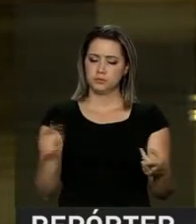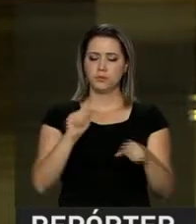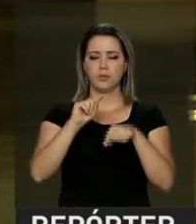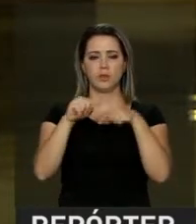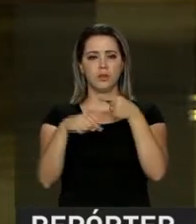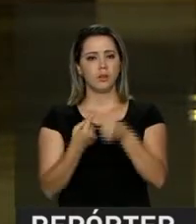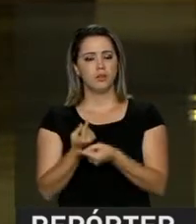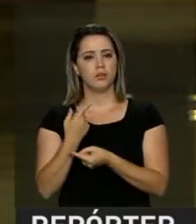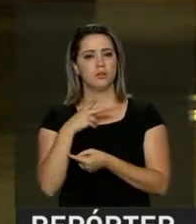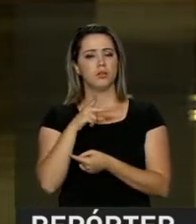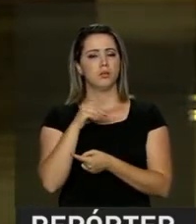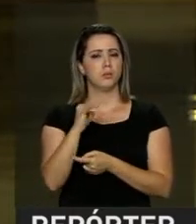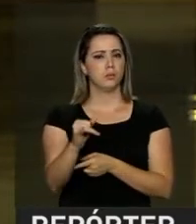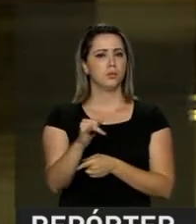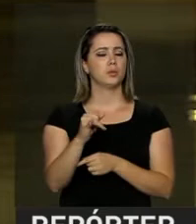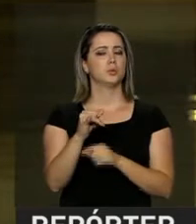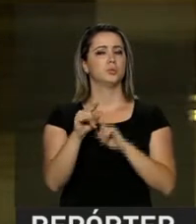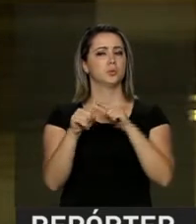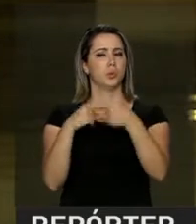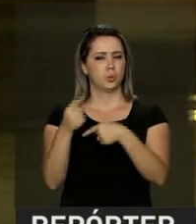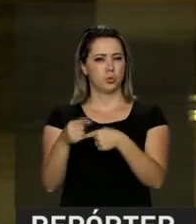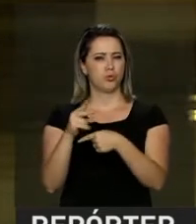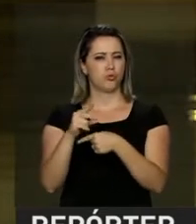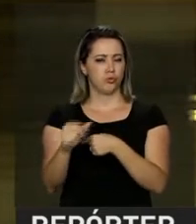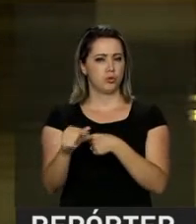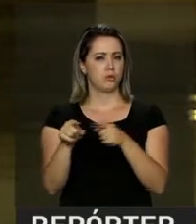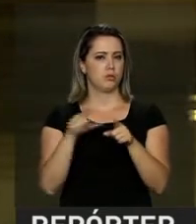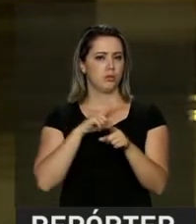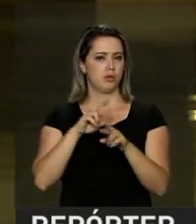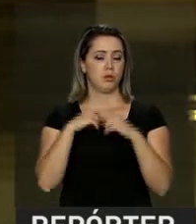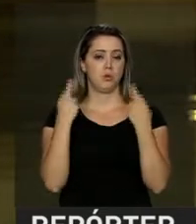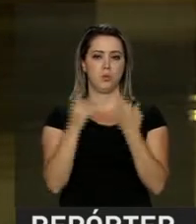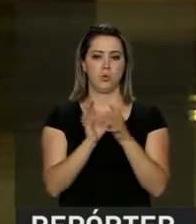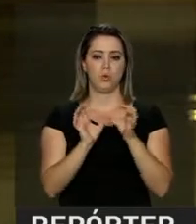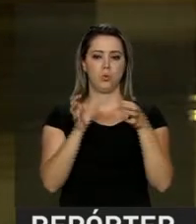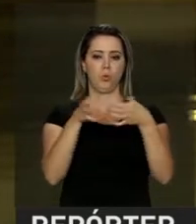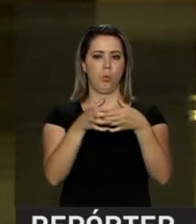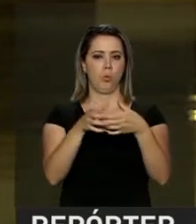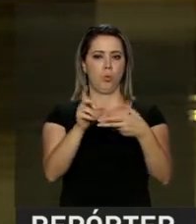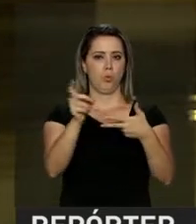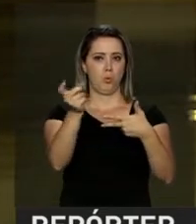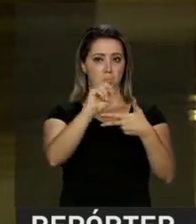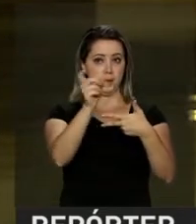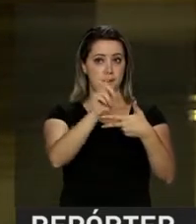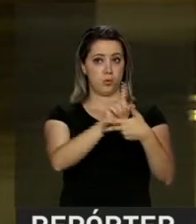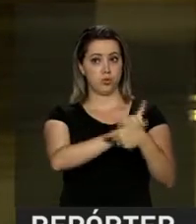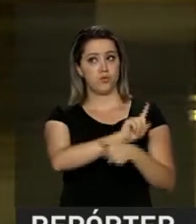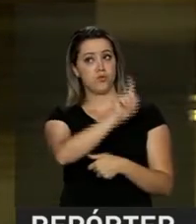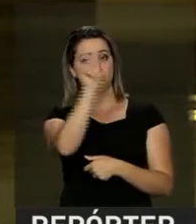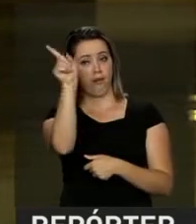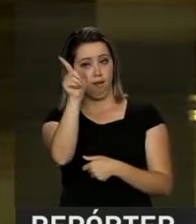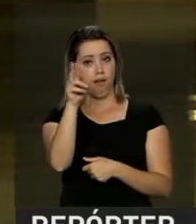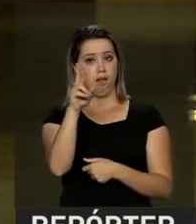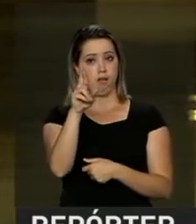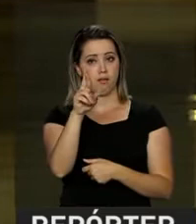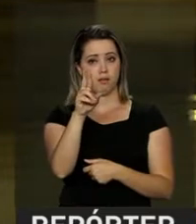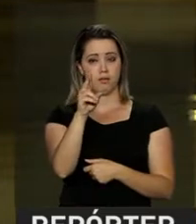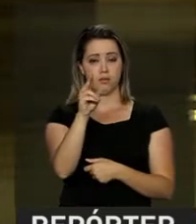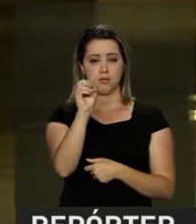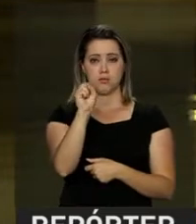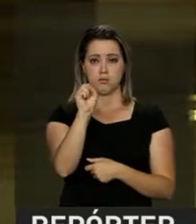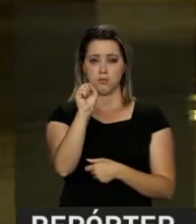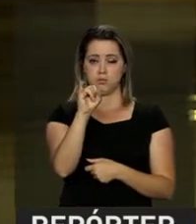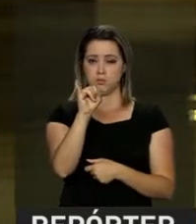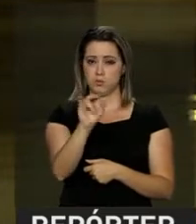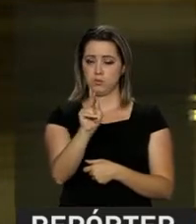terá uma reunião com altas autoridades do executivo como o presidente vladimir putin e